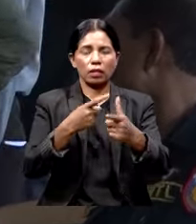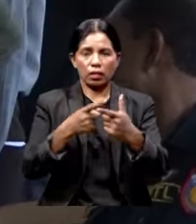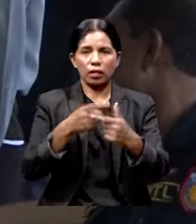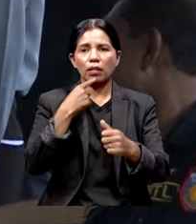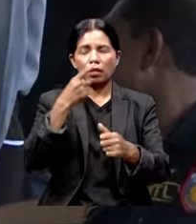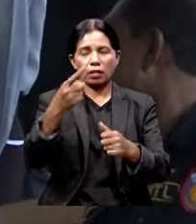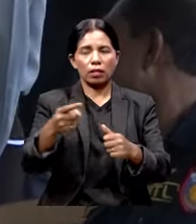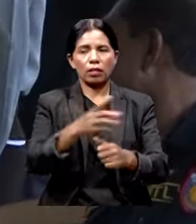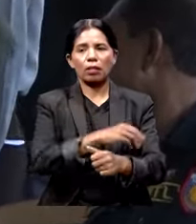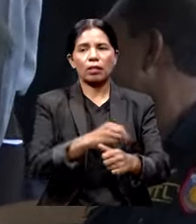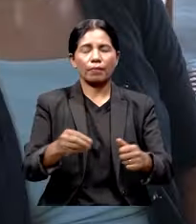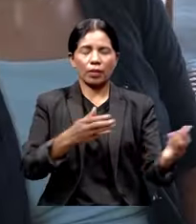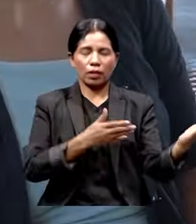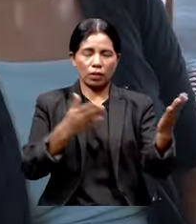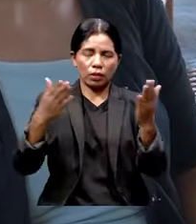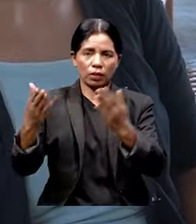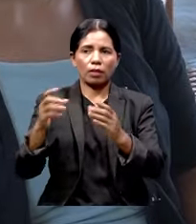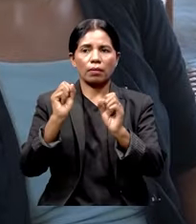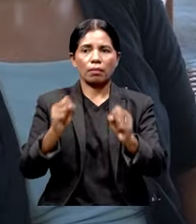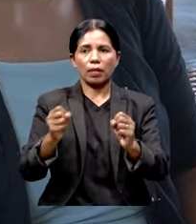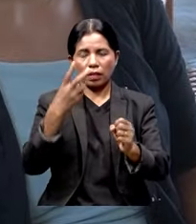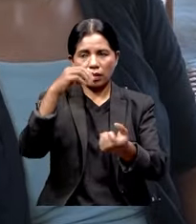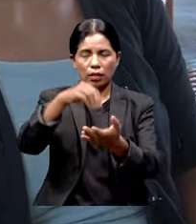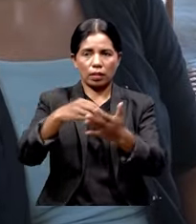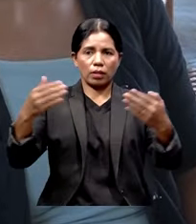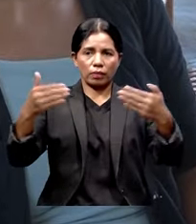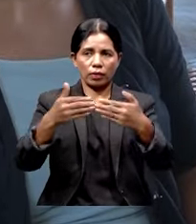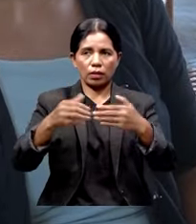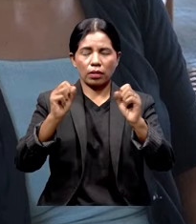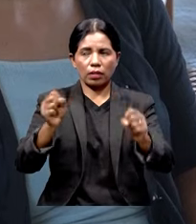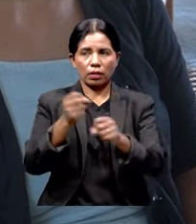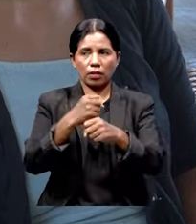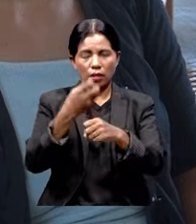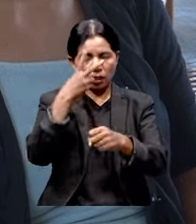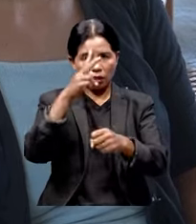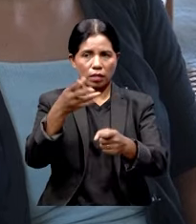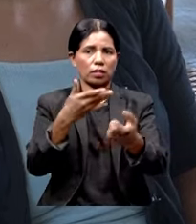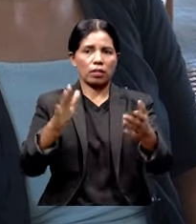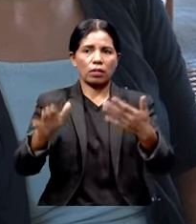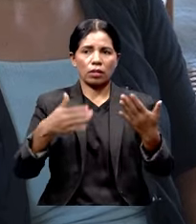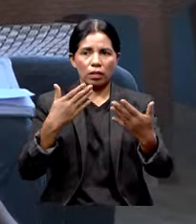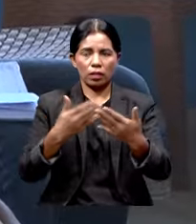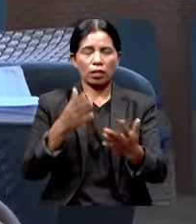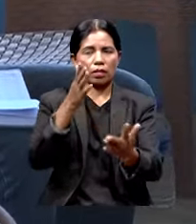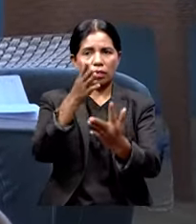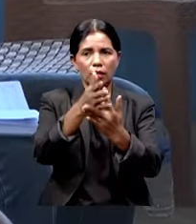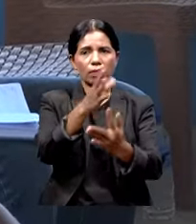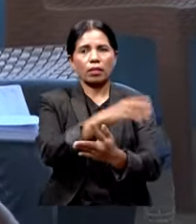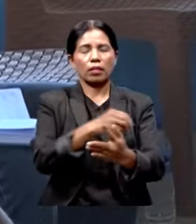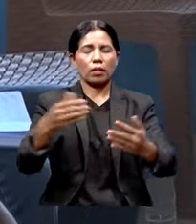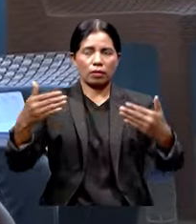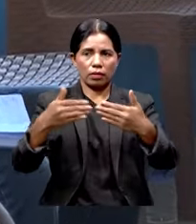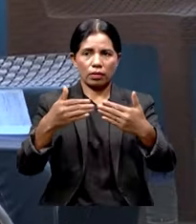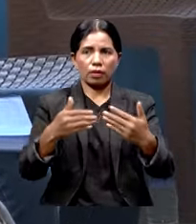Hatete, imigração no quarentena date, mak bele destaque iha fronteira, hodi halo controlo ba sasan sira nebe makatama sai iha